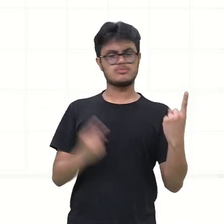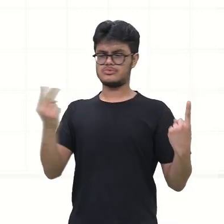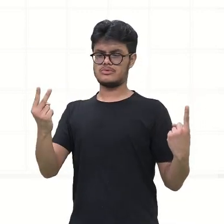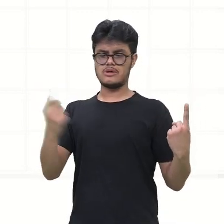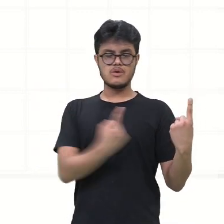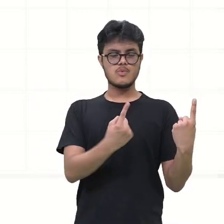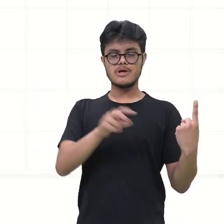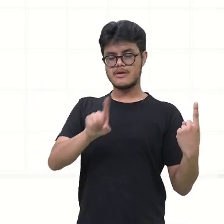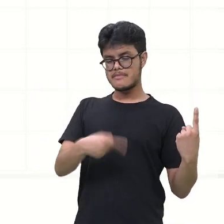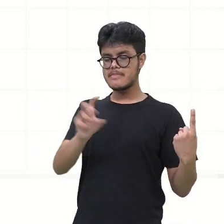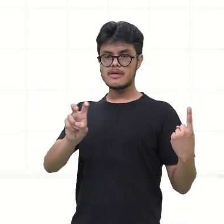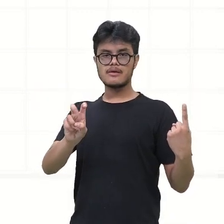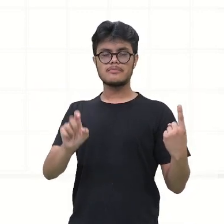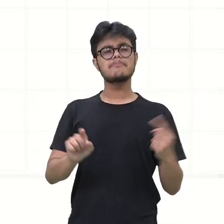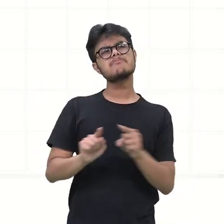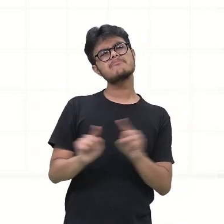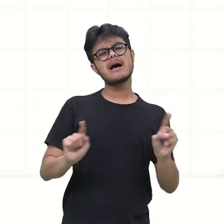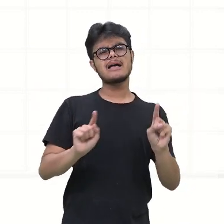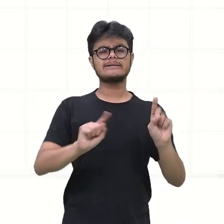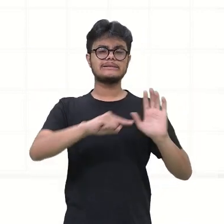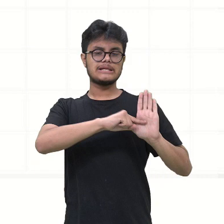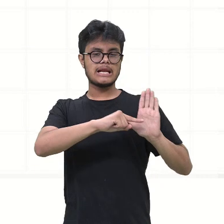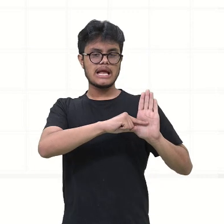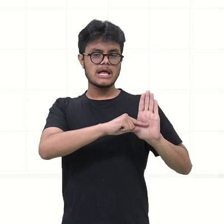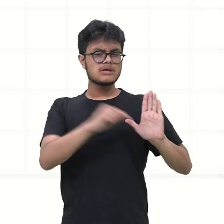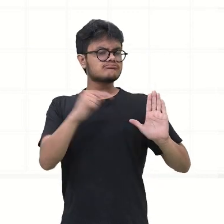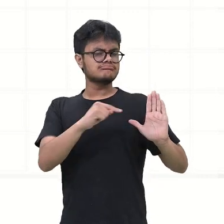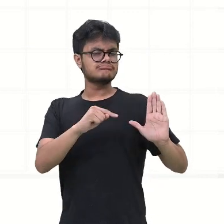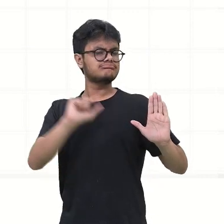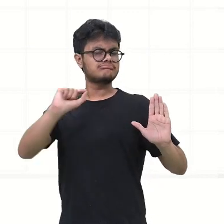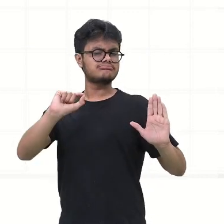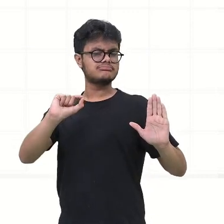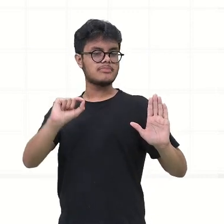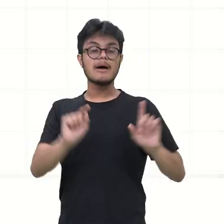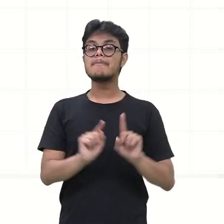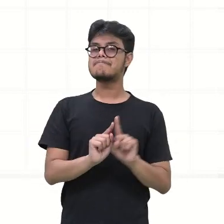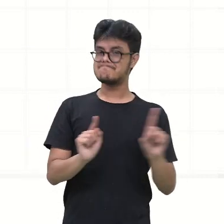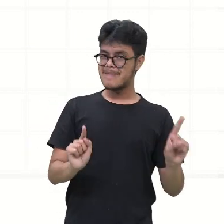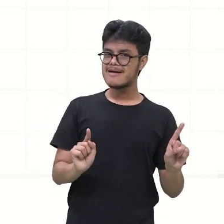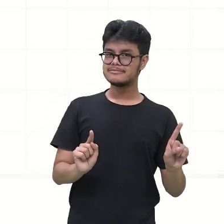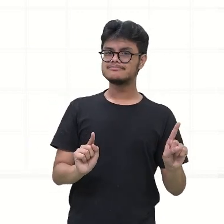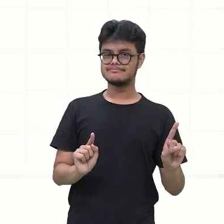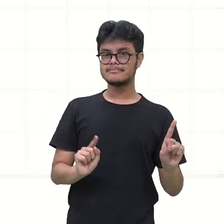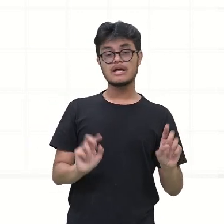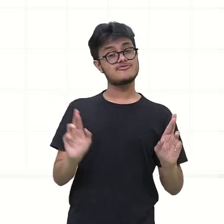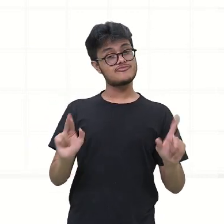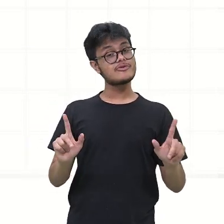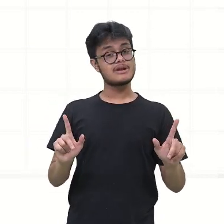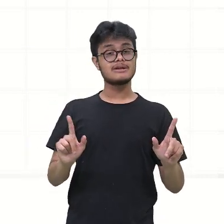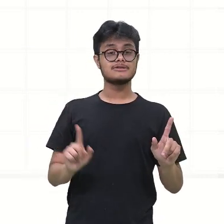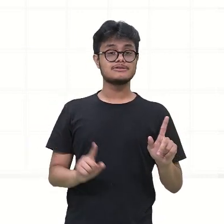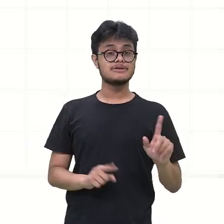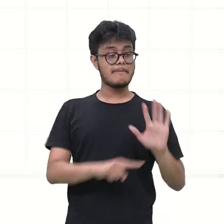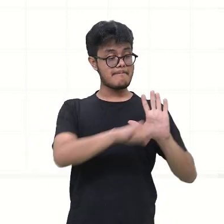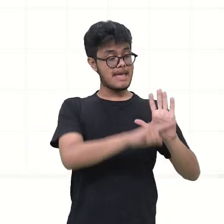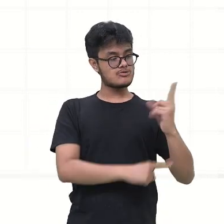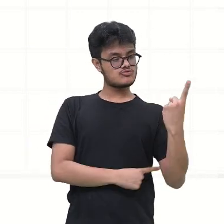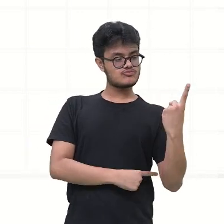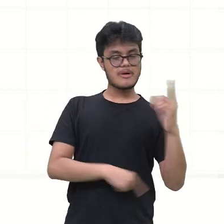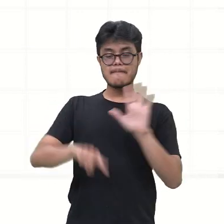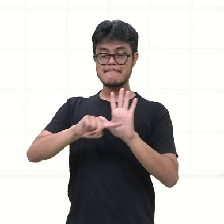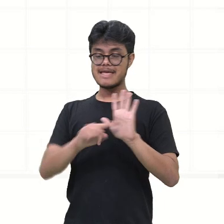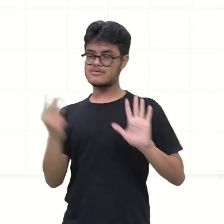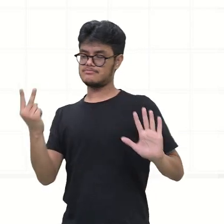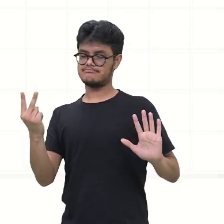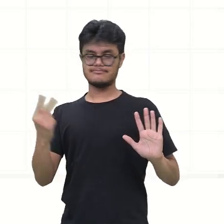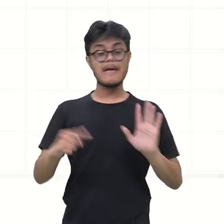para o outro lado negativo. Beleza, mas o 1,5, menos 1,5 é diferente de 1,5, tá bom? Então, ó, a